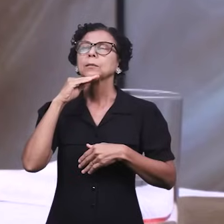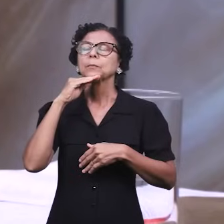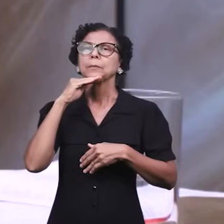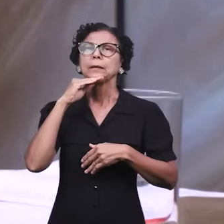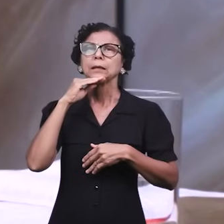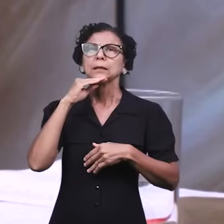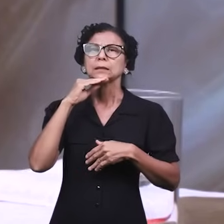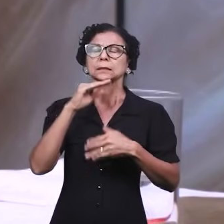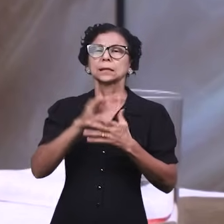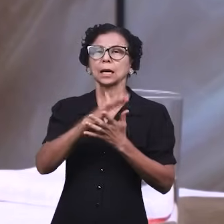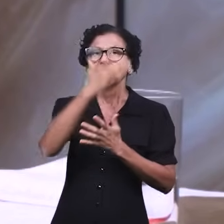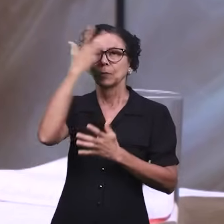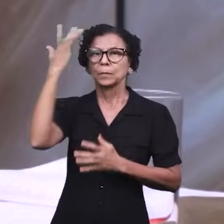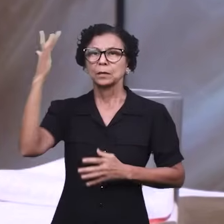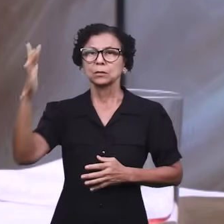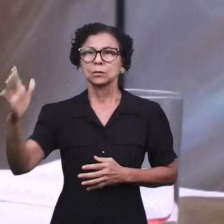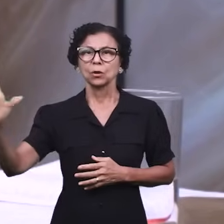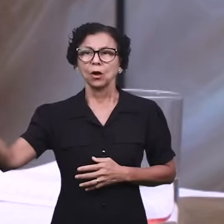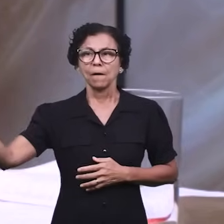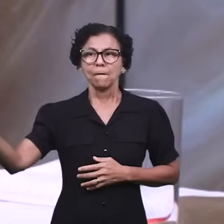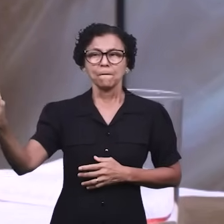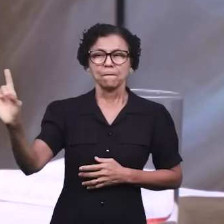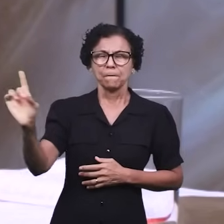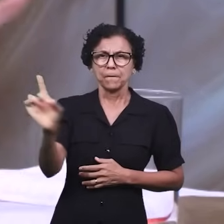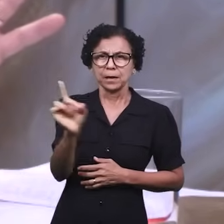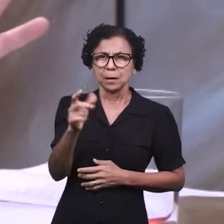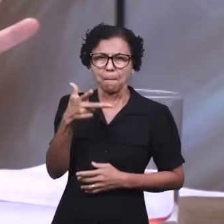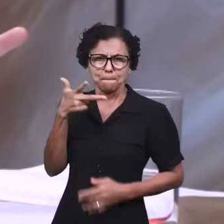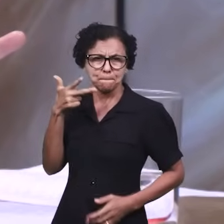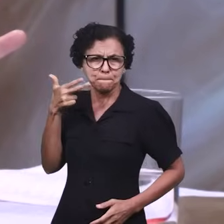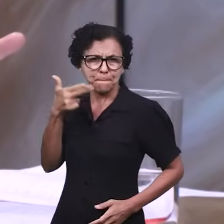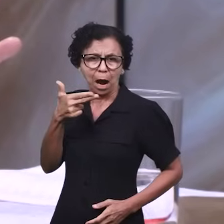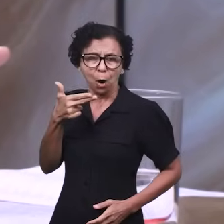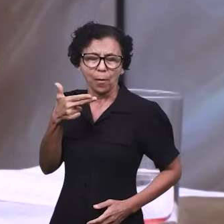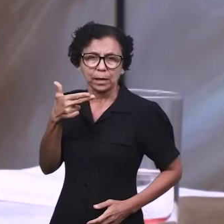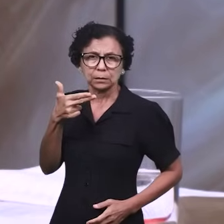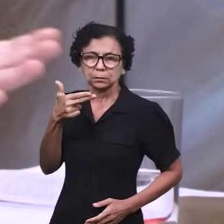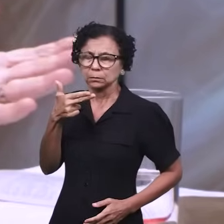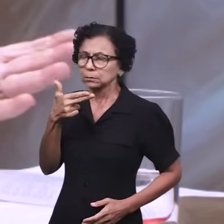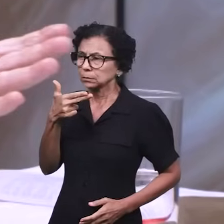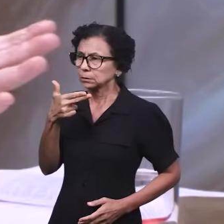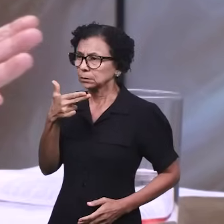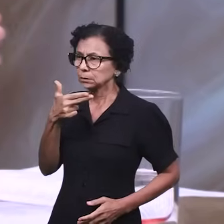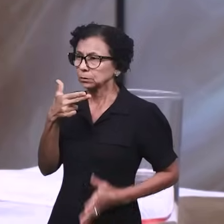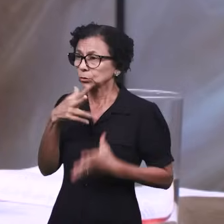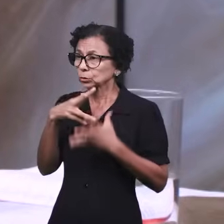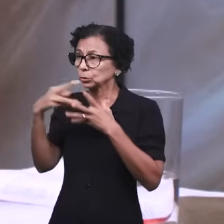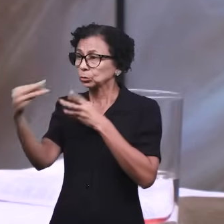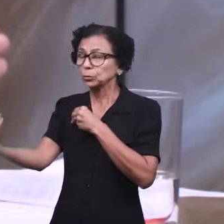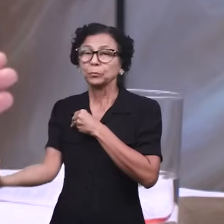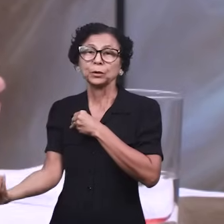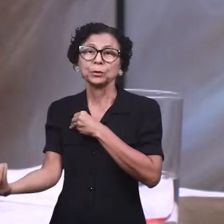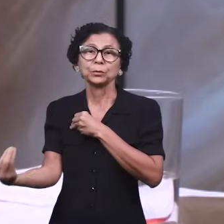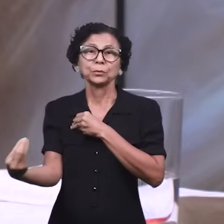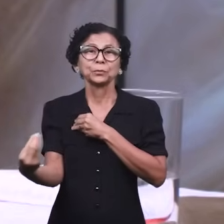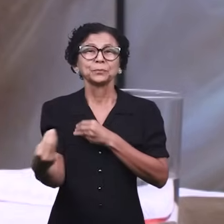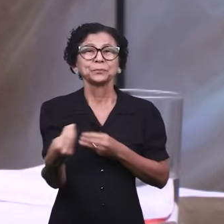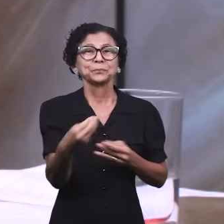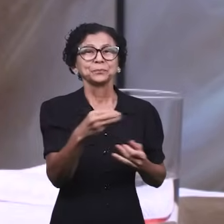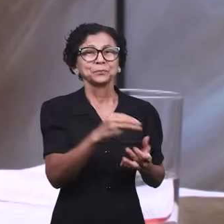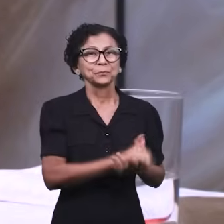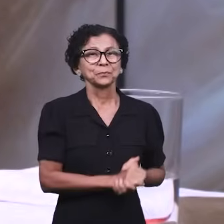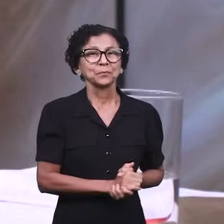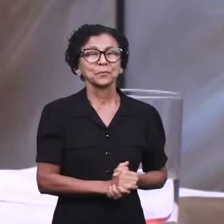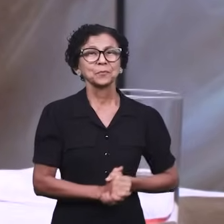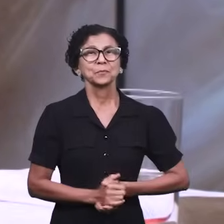que vinha ao encontro dele, já inclusive com arma na mão, ele não viu mais essa pessoa. Então, qual é a explicação? Ele alcançou uma